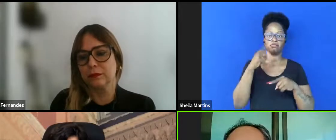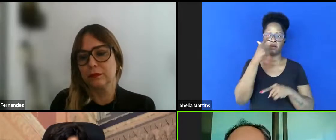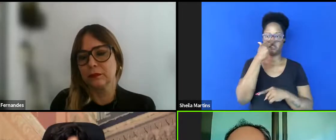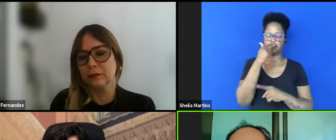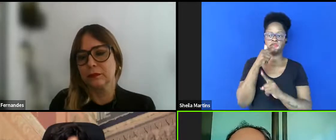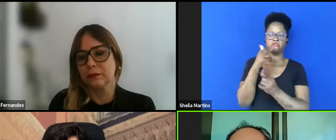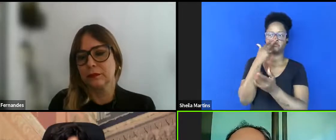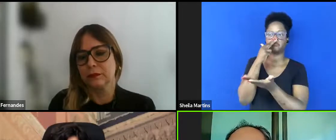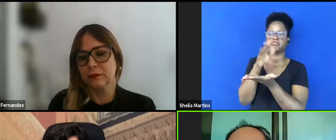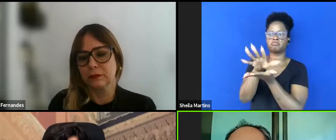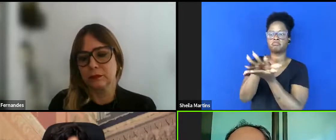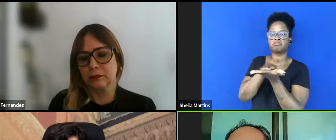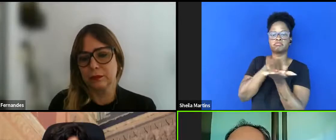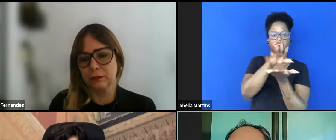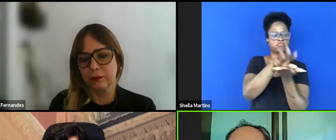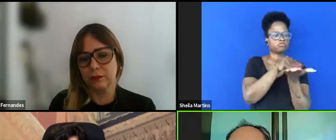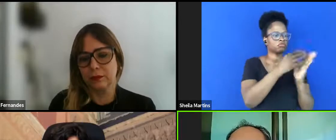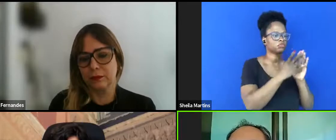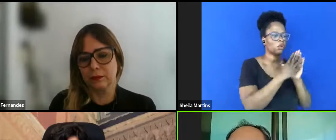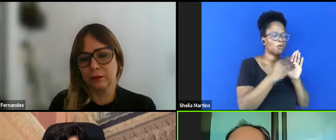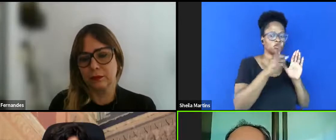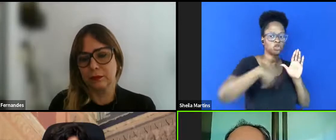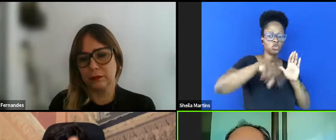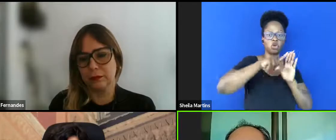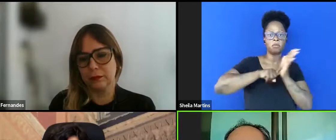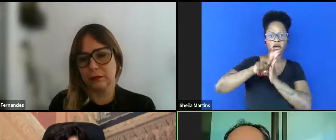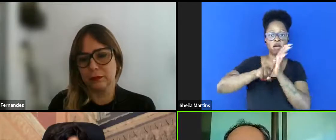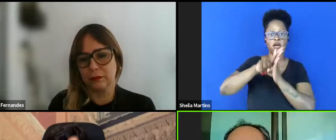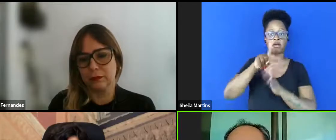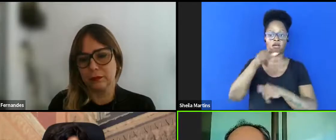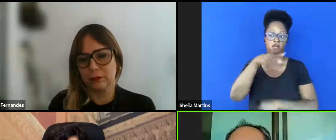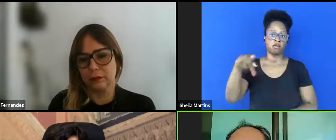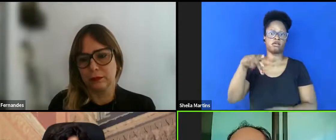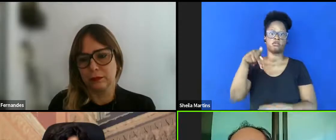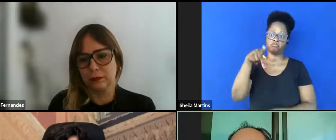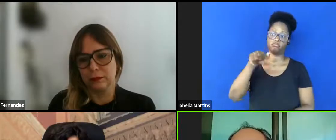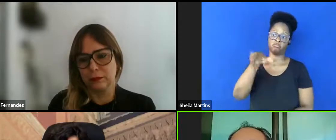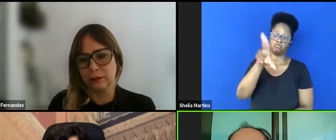todos nós, pesquisadores, nós docentes e discentes,